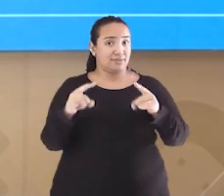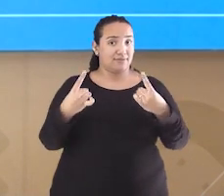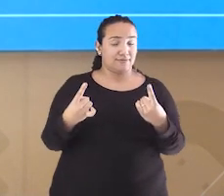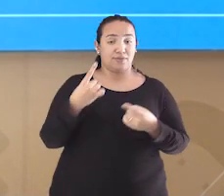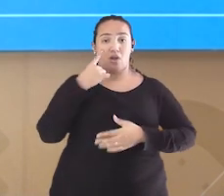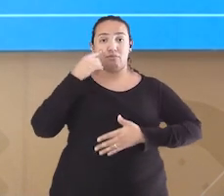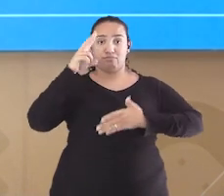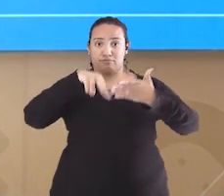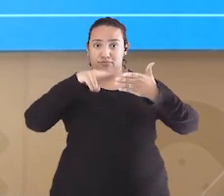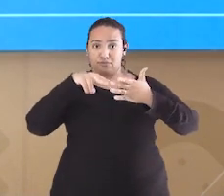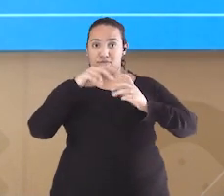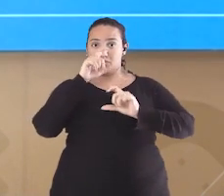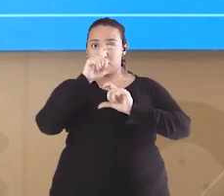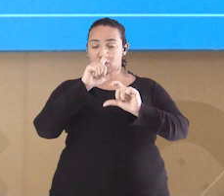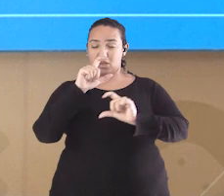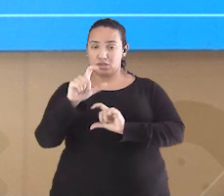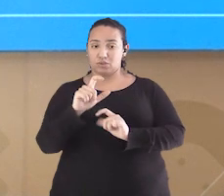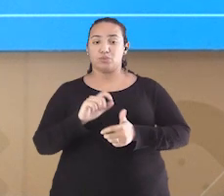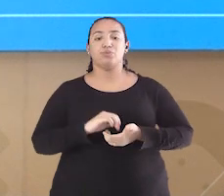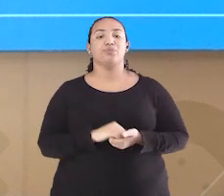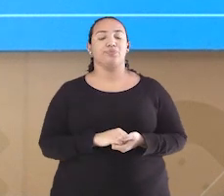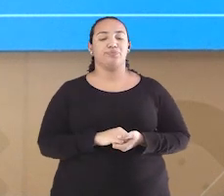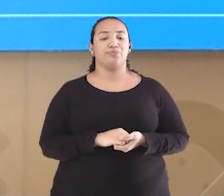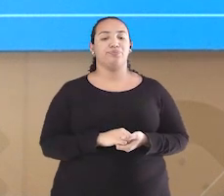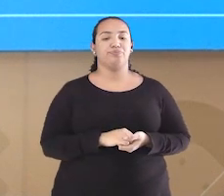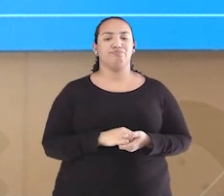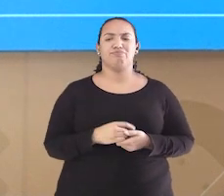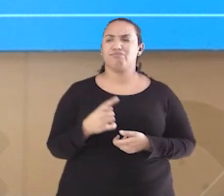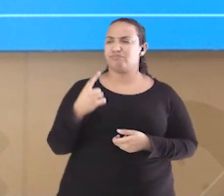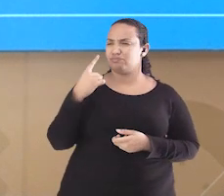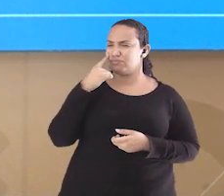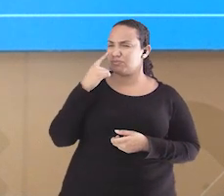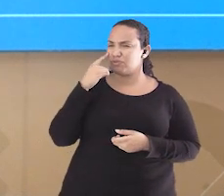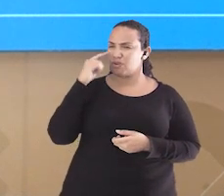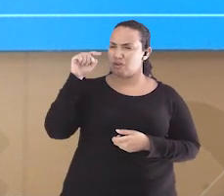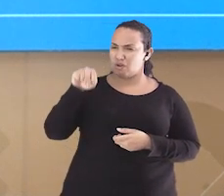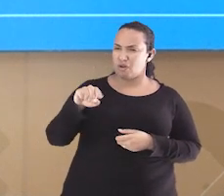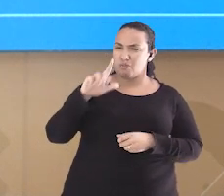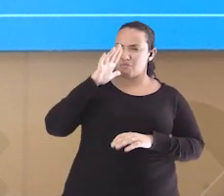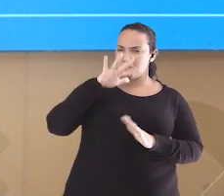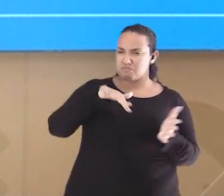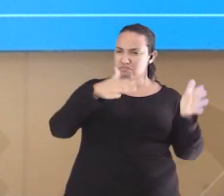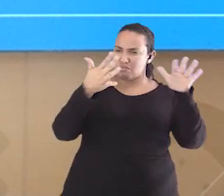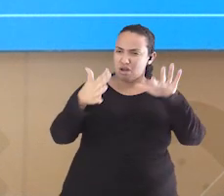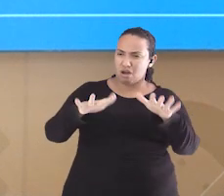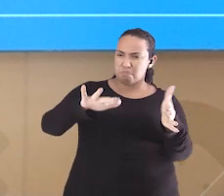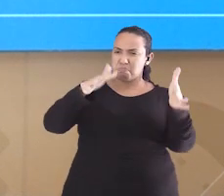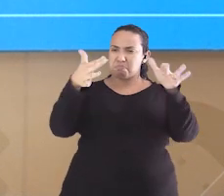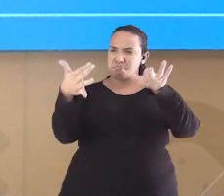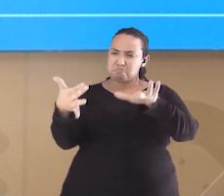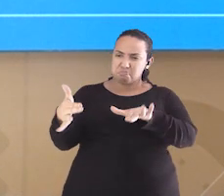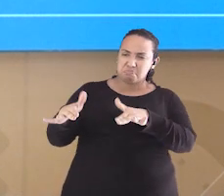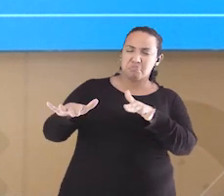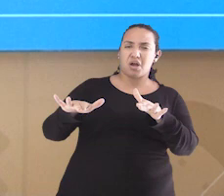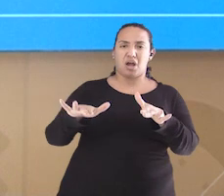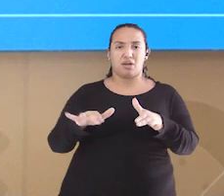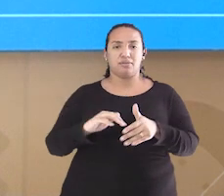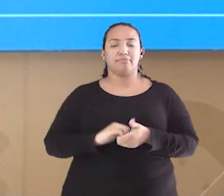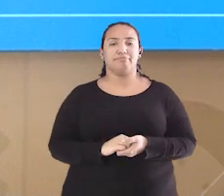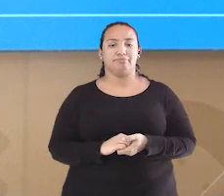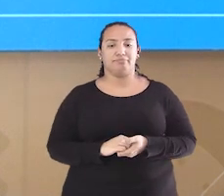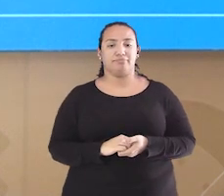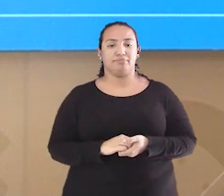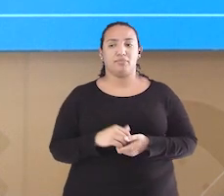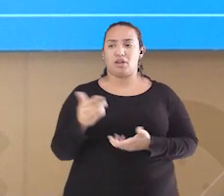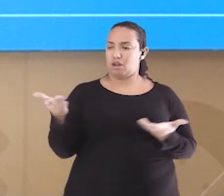ler juntos esse quadrinho aqui, ó. Veja que belos movimentos elípticos fazem essas ondas, meu caro